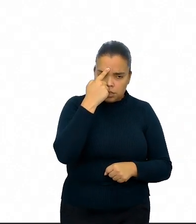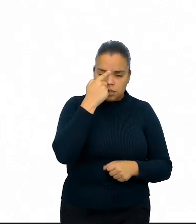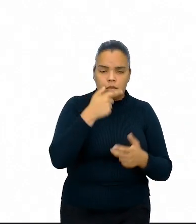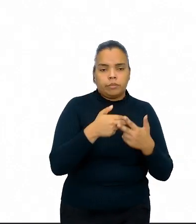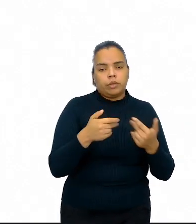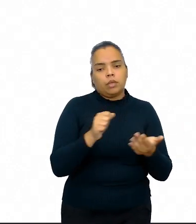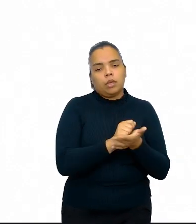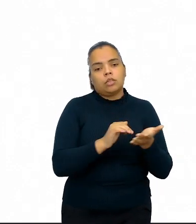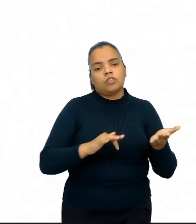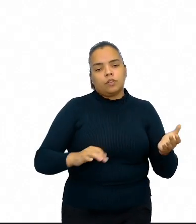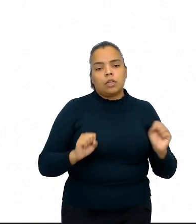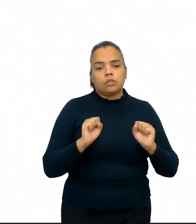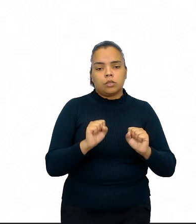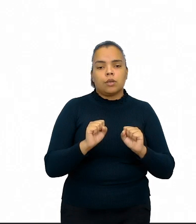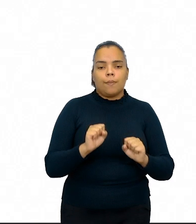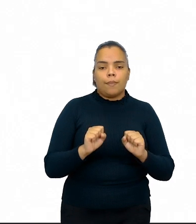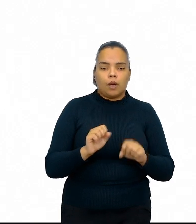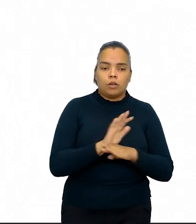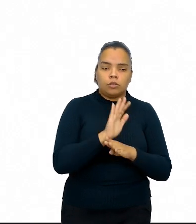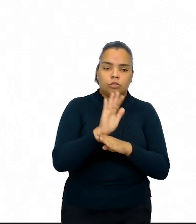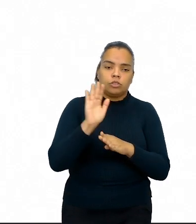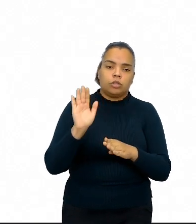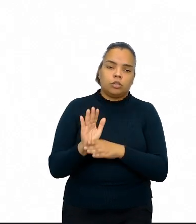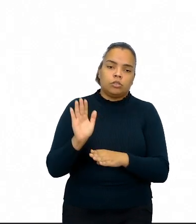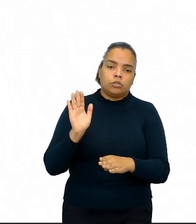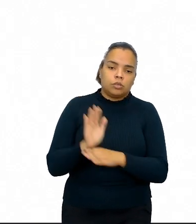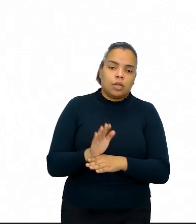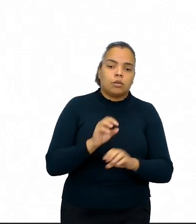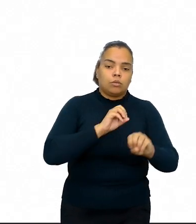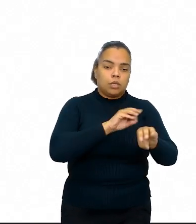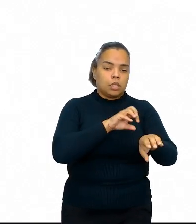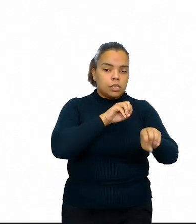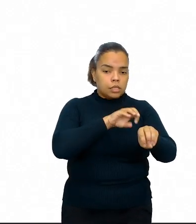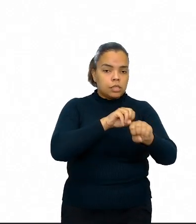a argumentação no ensino de ciências da natureza.